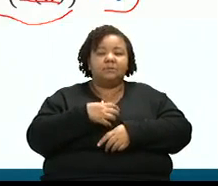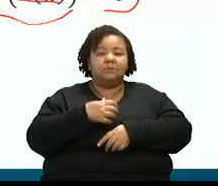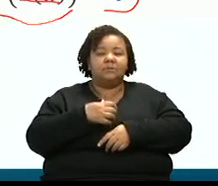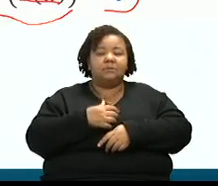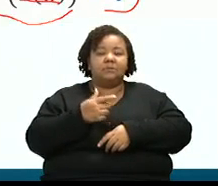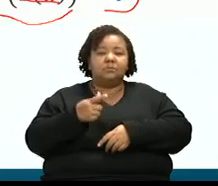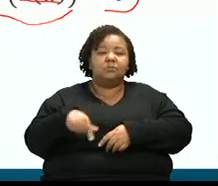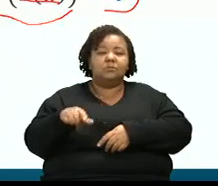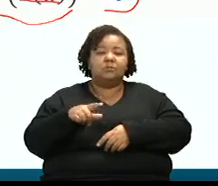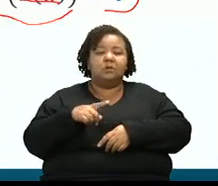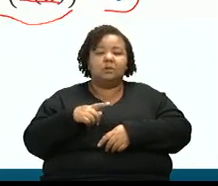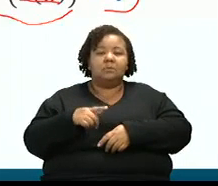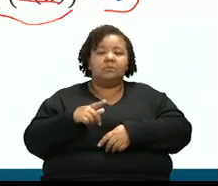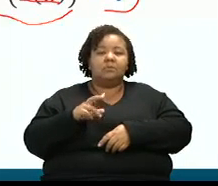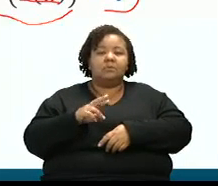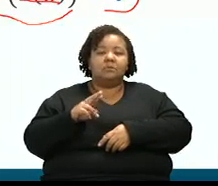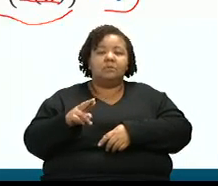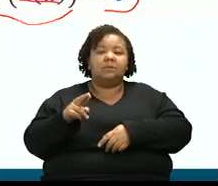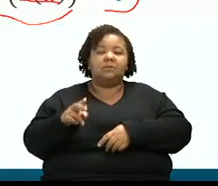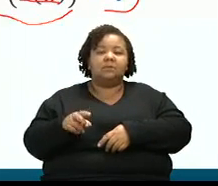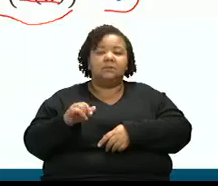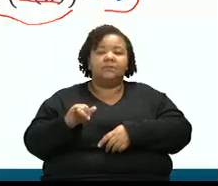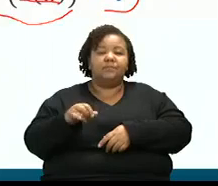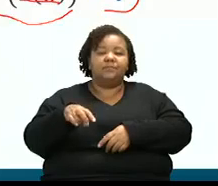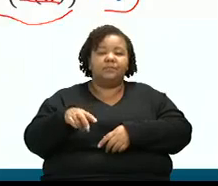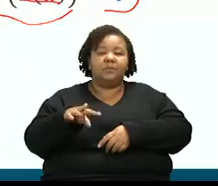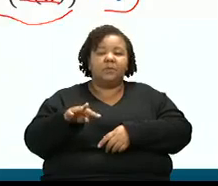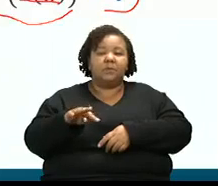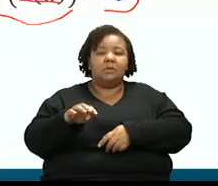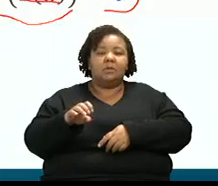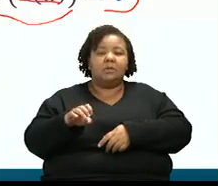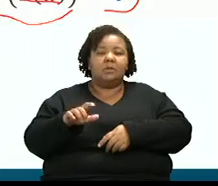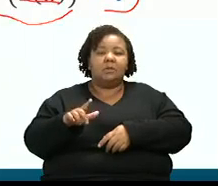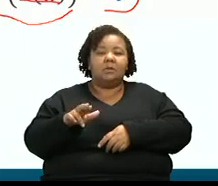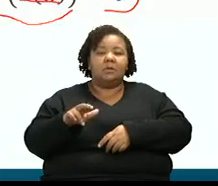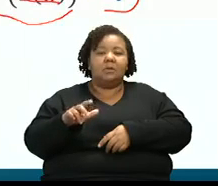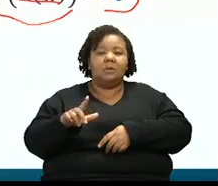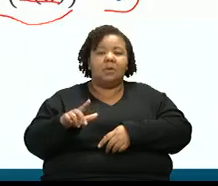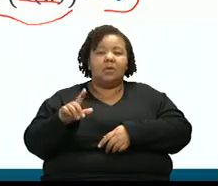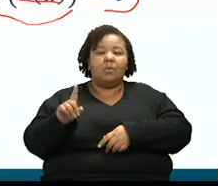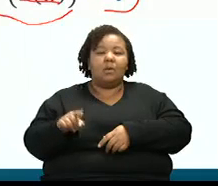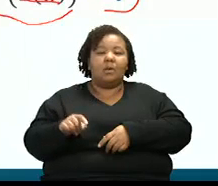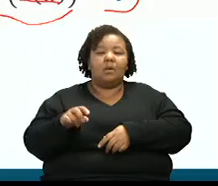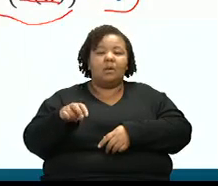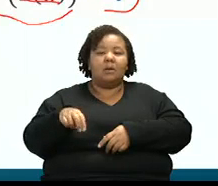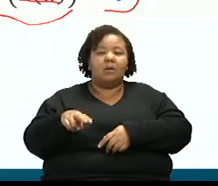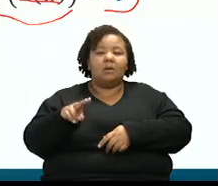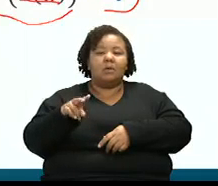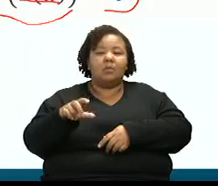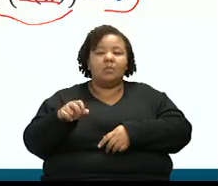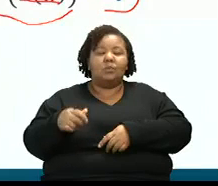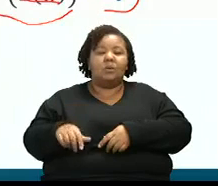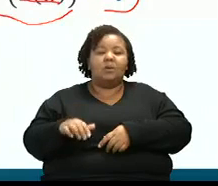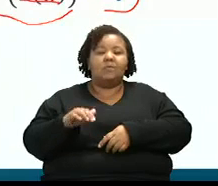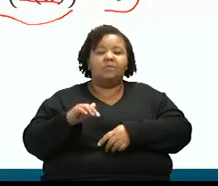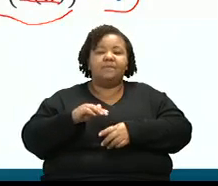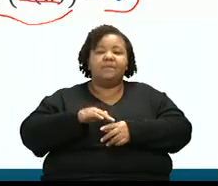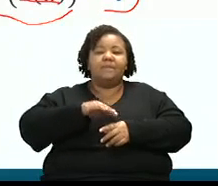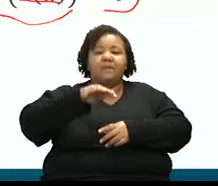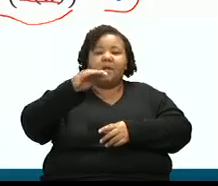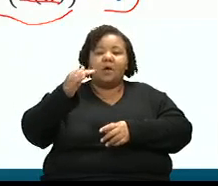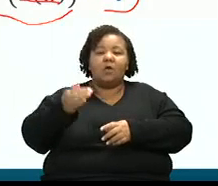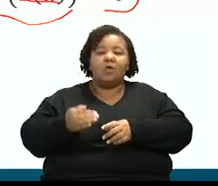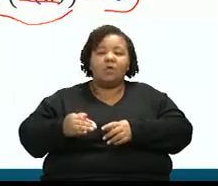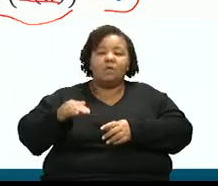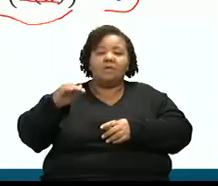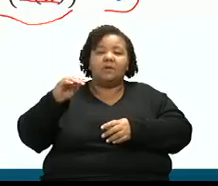vou garantir que essa integral de linha do campo, ela vai ser nula, porque a curva é fechada e o campo